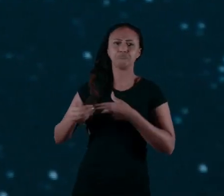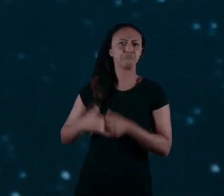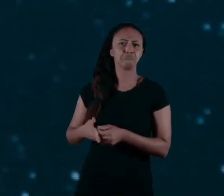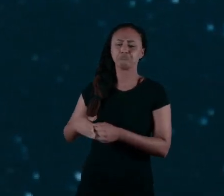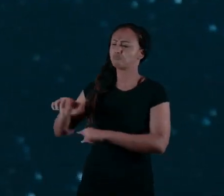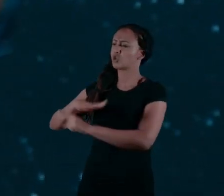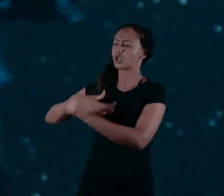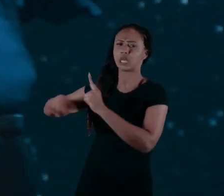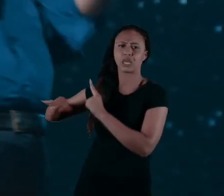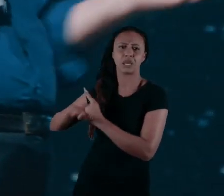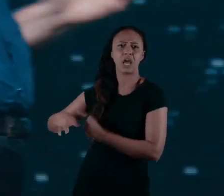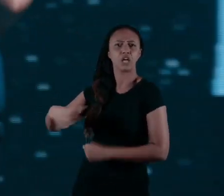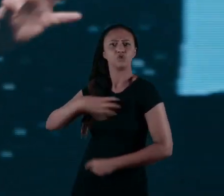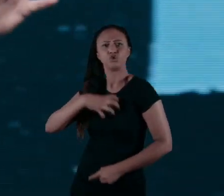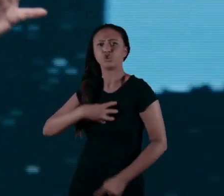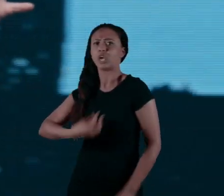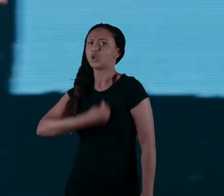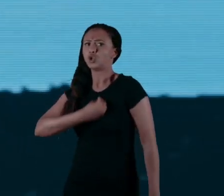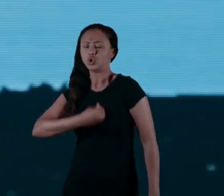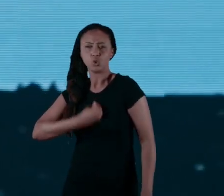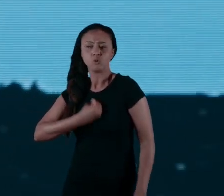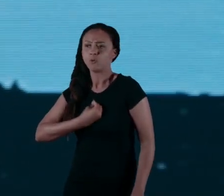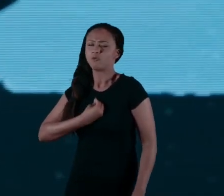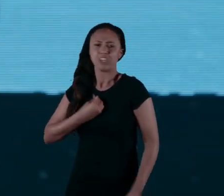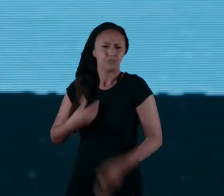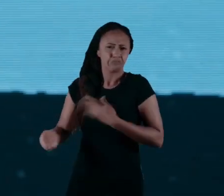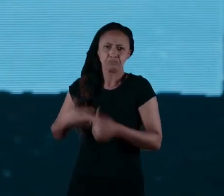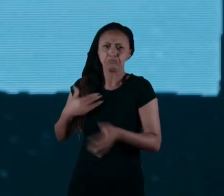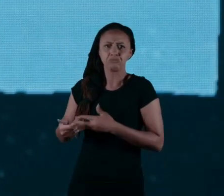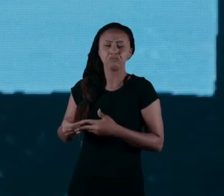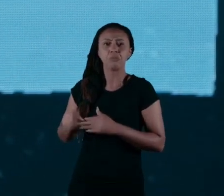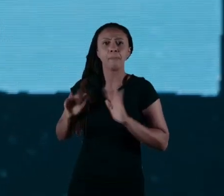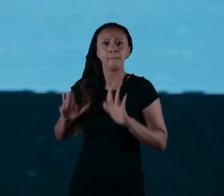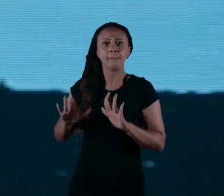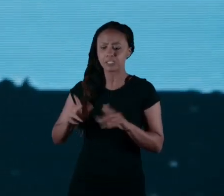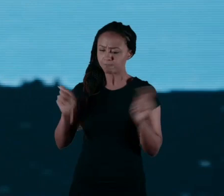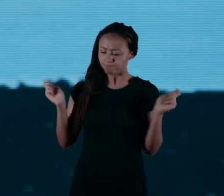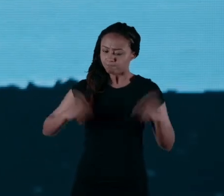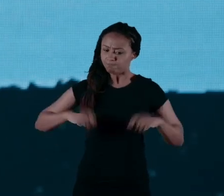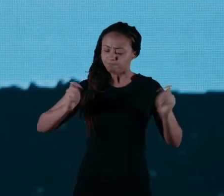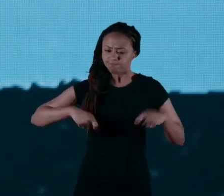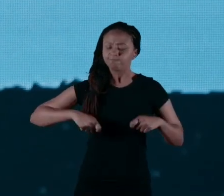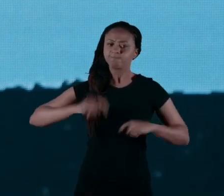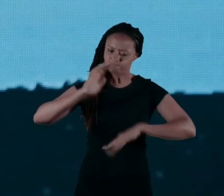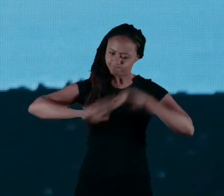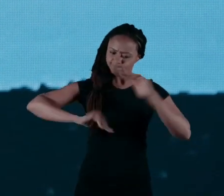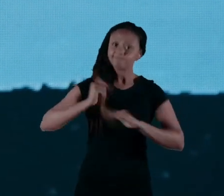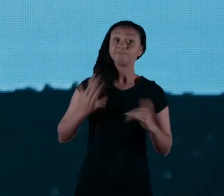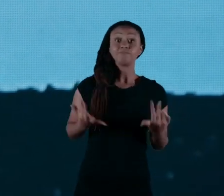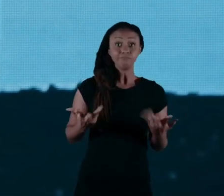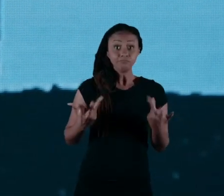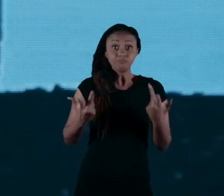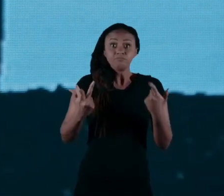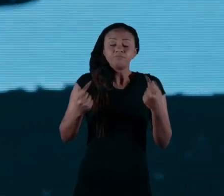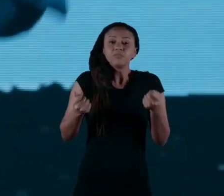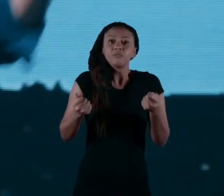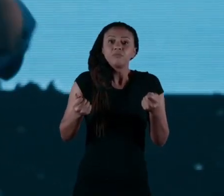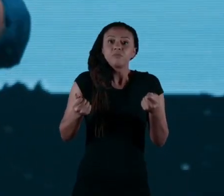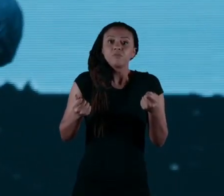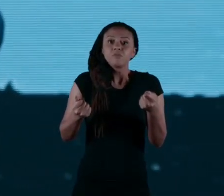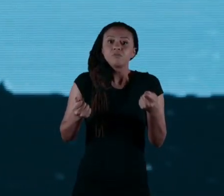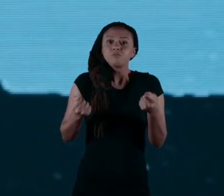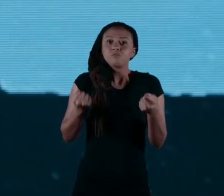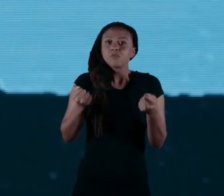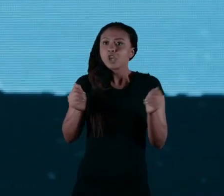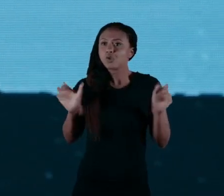extrato social no qual ele estava inserido, ele era tão competente, tão talentoso e tão brilhante que ele rompe todas